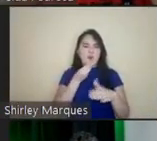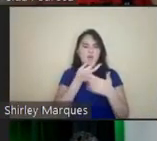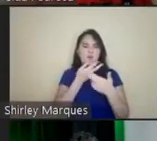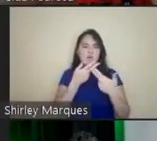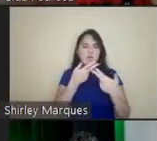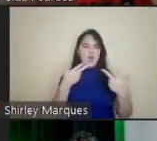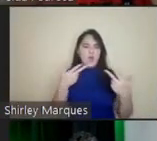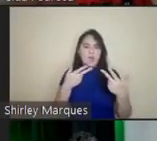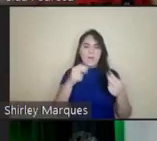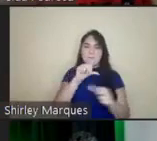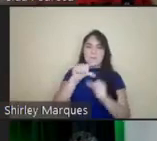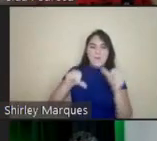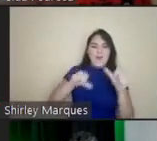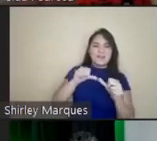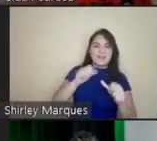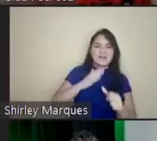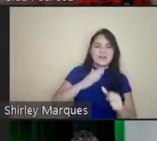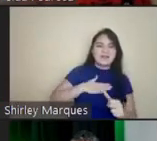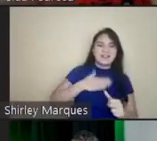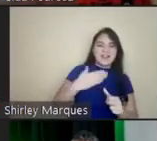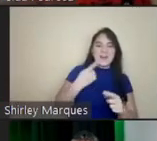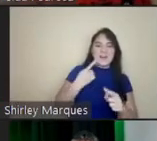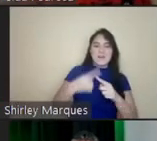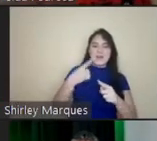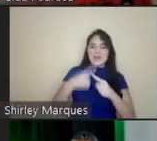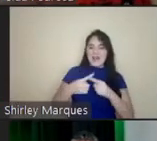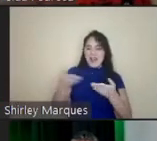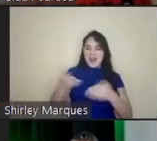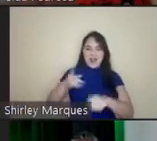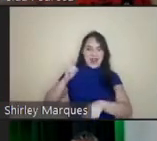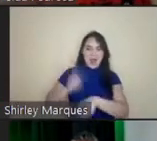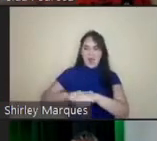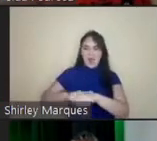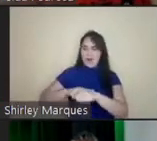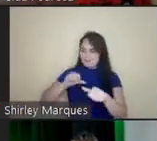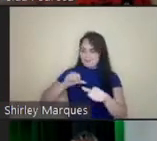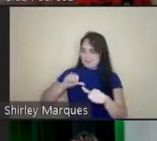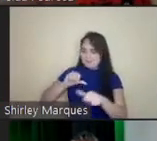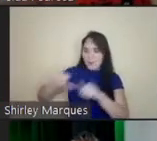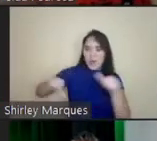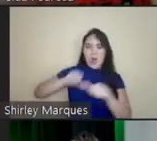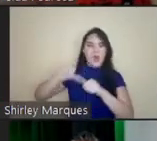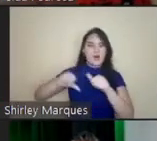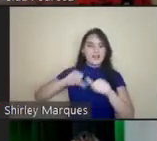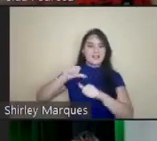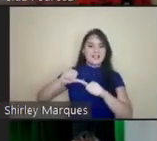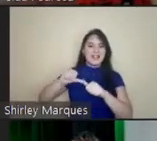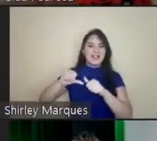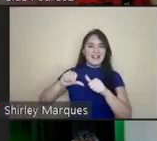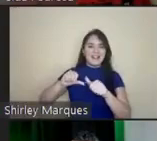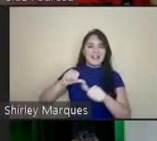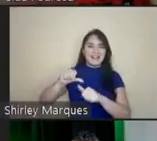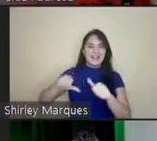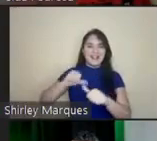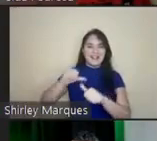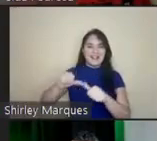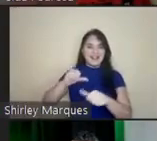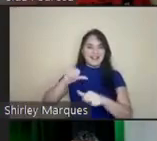A maestria do improviso do craque brota um pouquinho por cobertura, que costuma